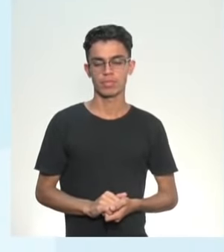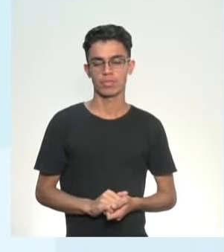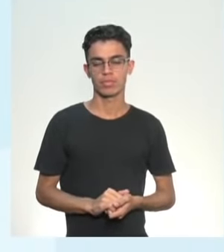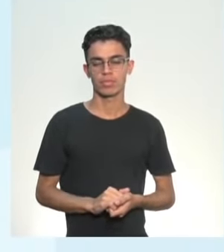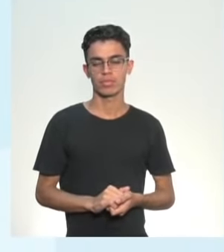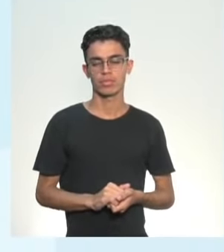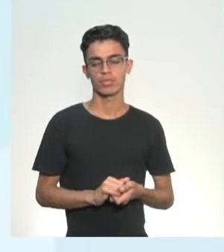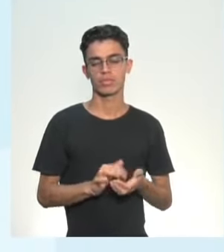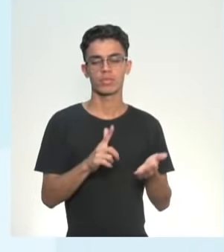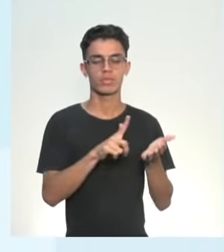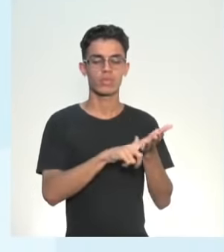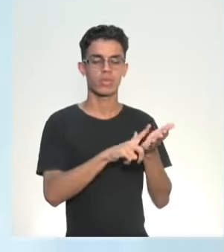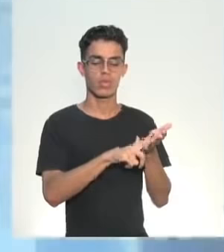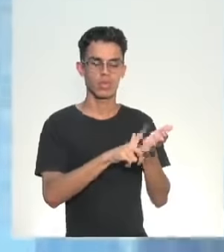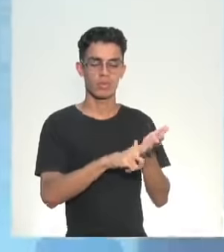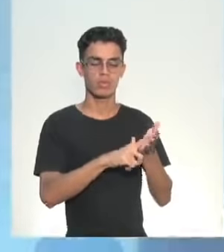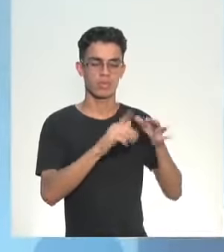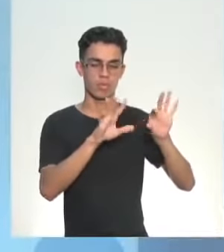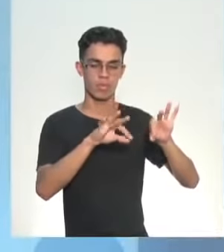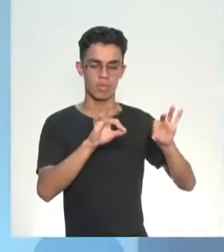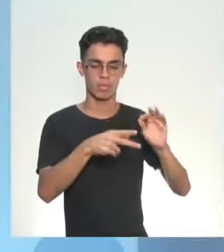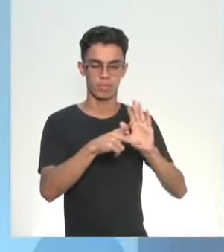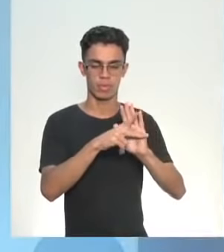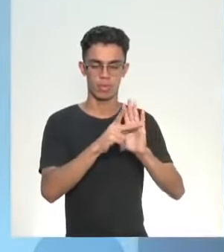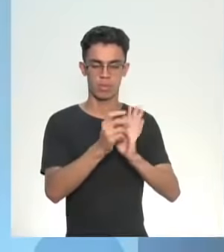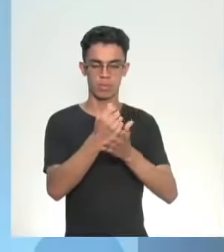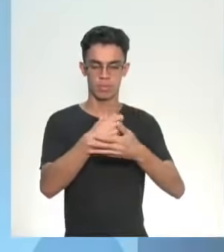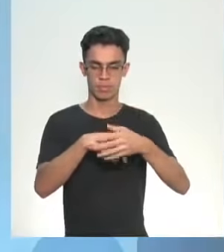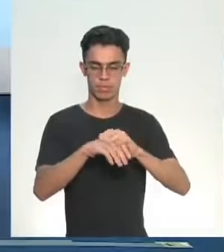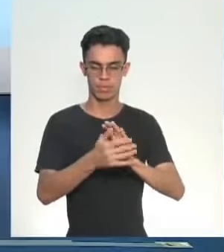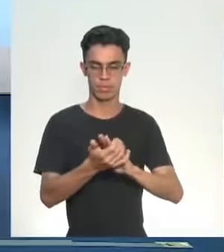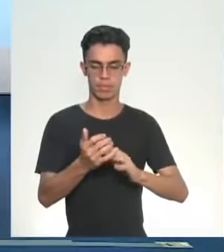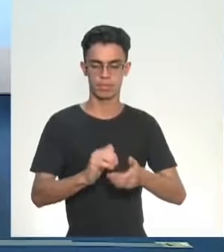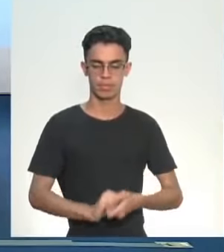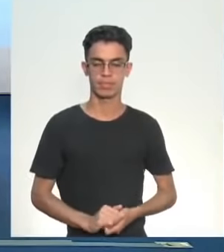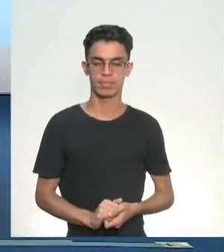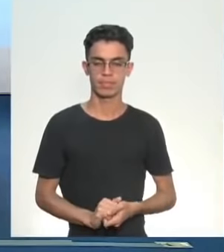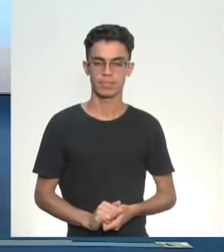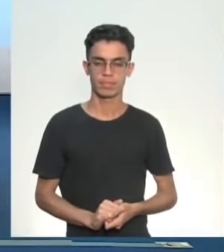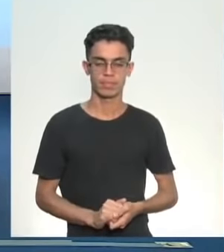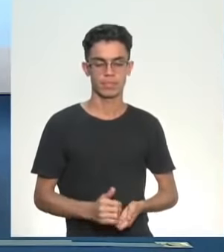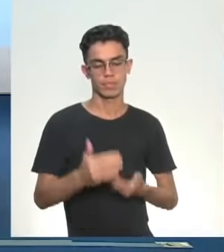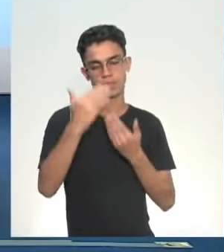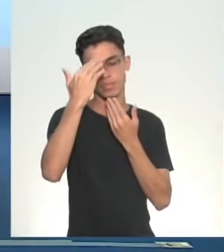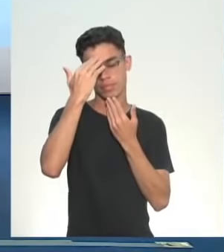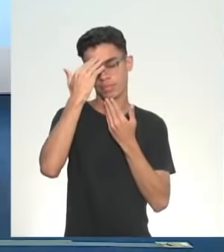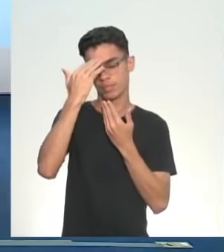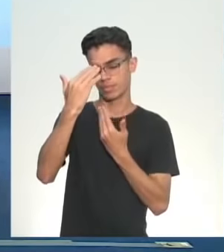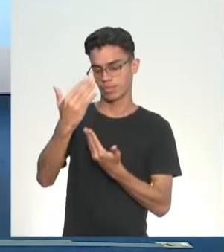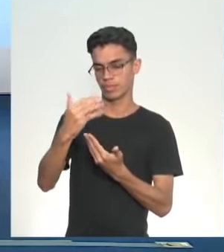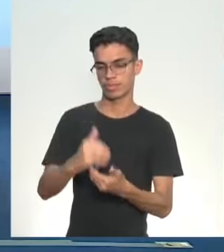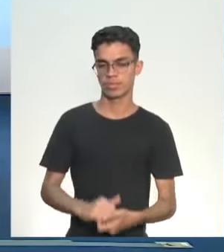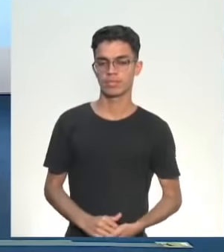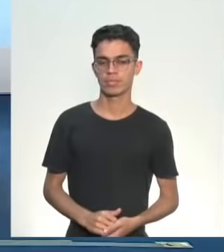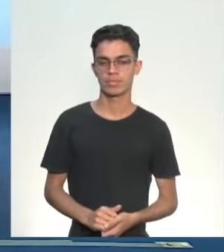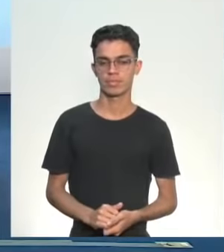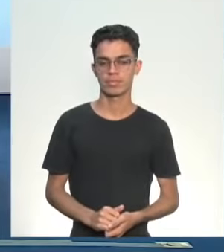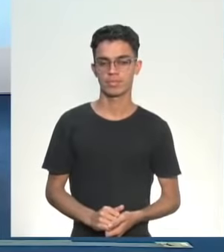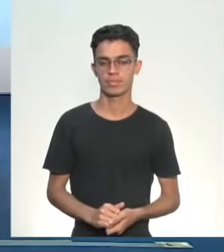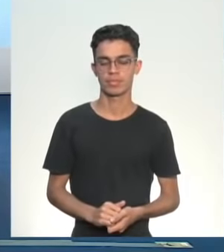toalhinhas desinfetantes thank you e quem coloca é é obrigado que está ali no finalzinho